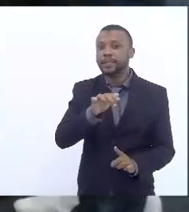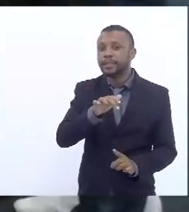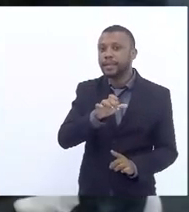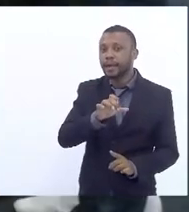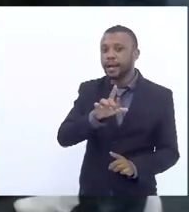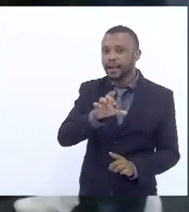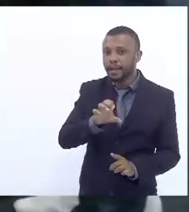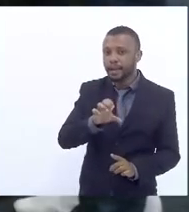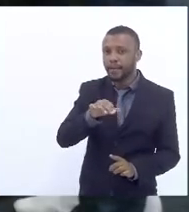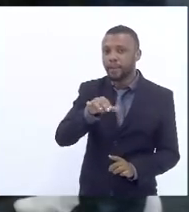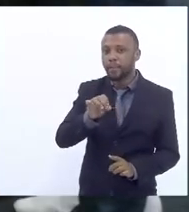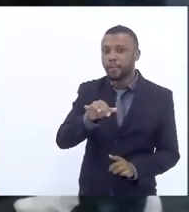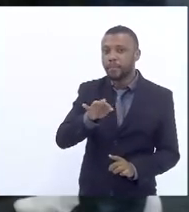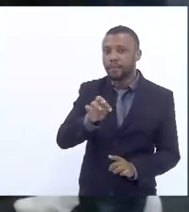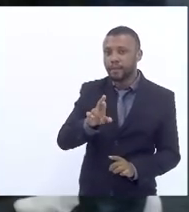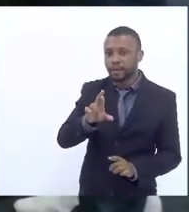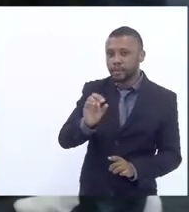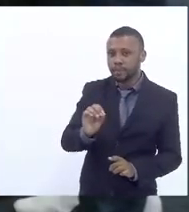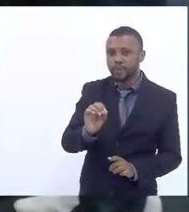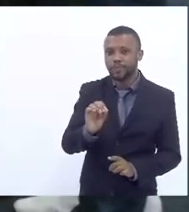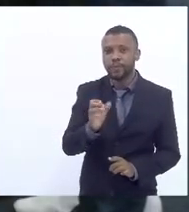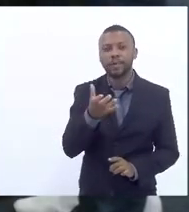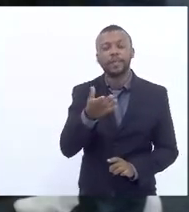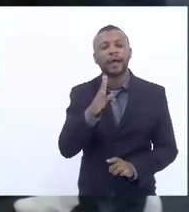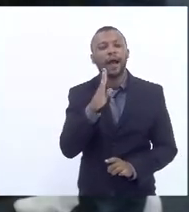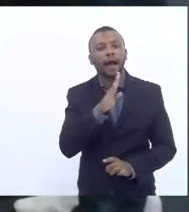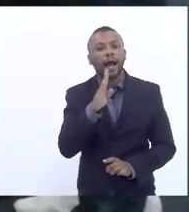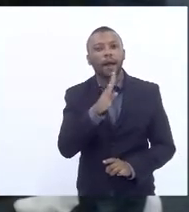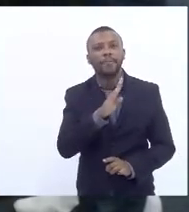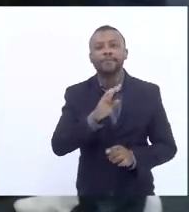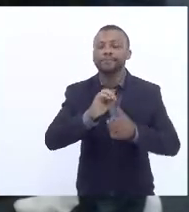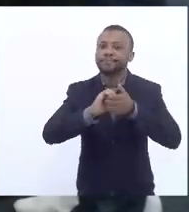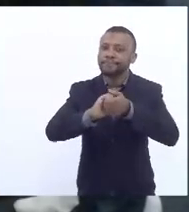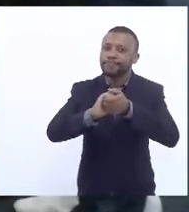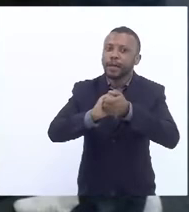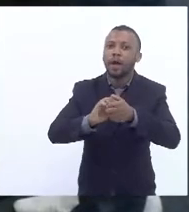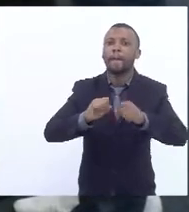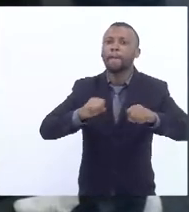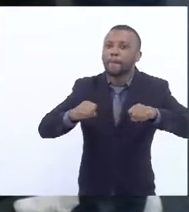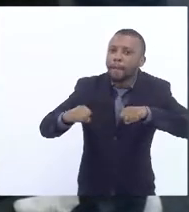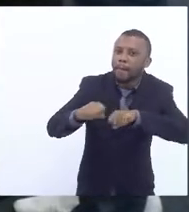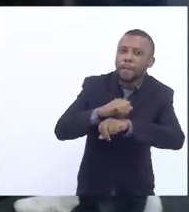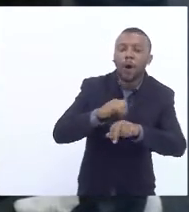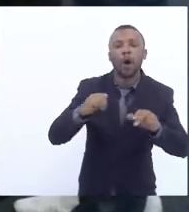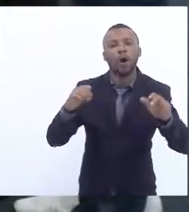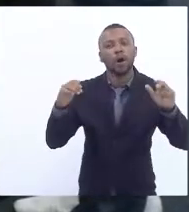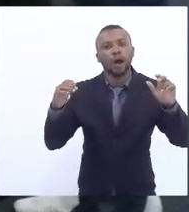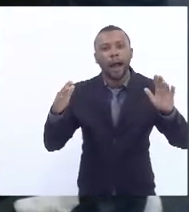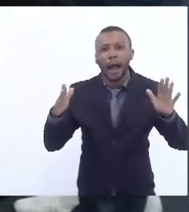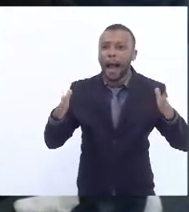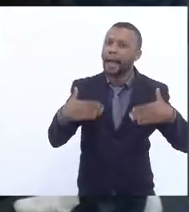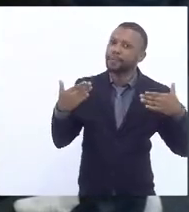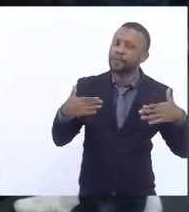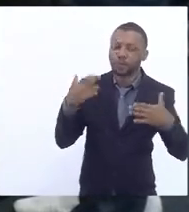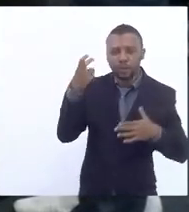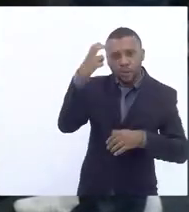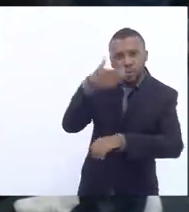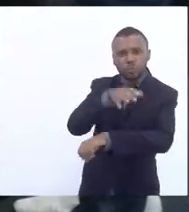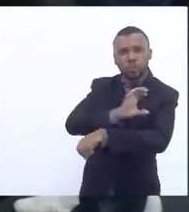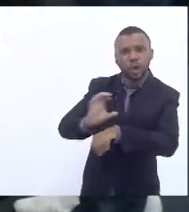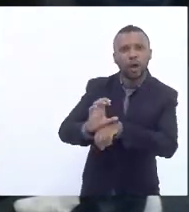também só, presidente, rapidamente, saudar aqui o movimento de animadores culturais que ocupam as